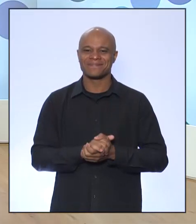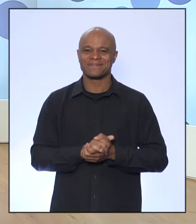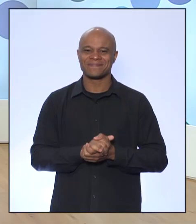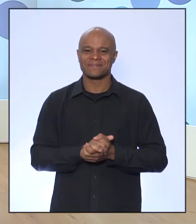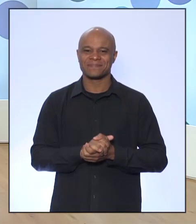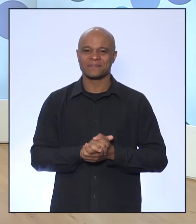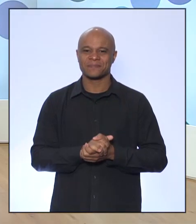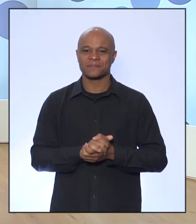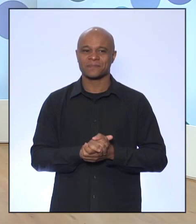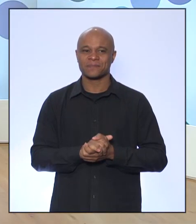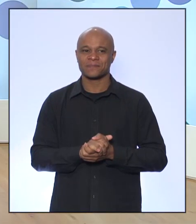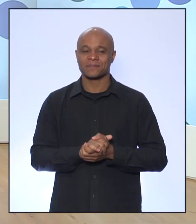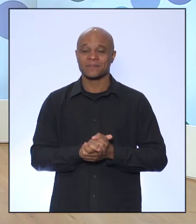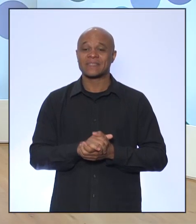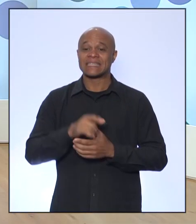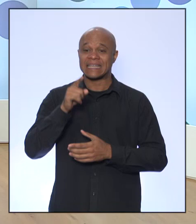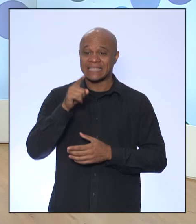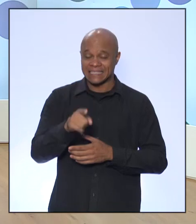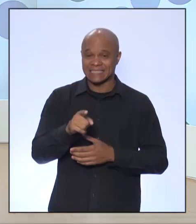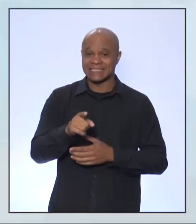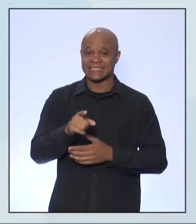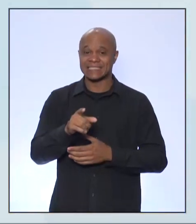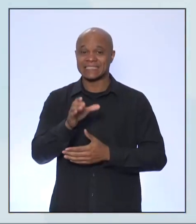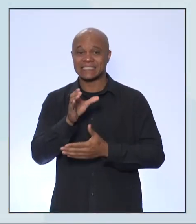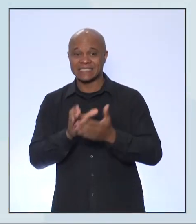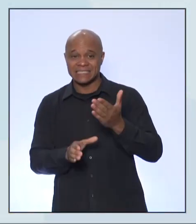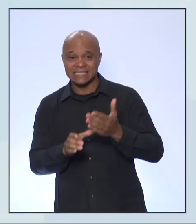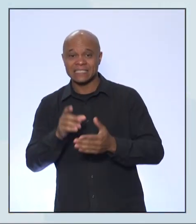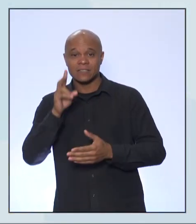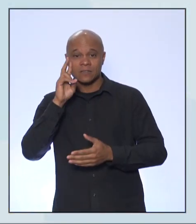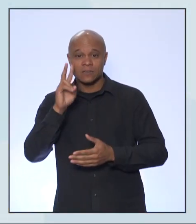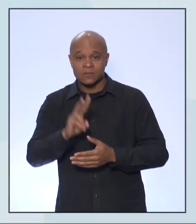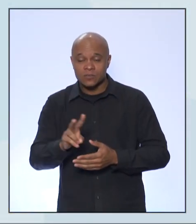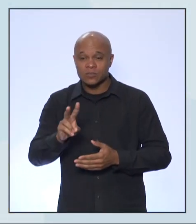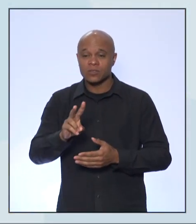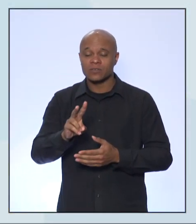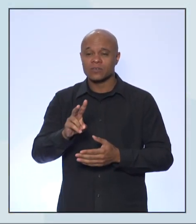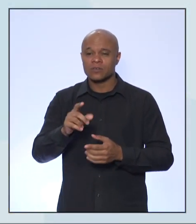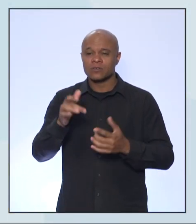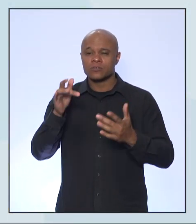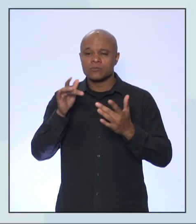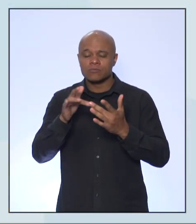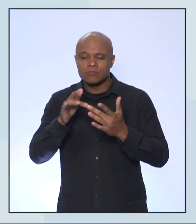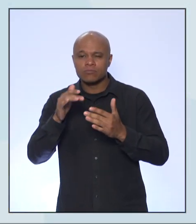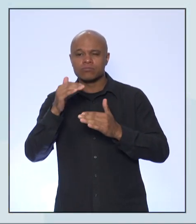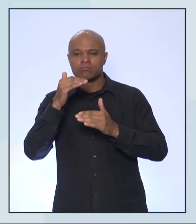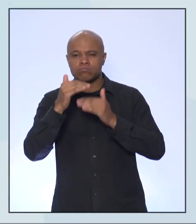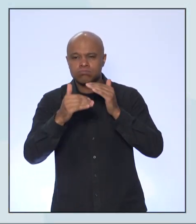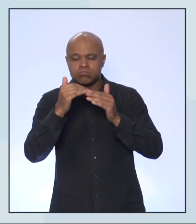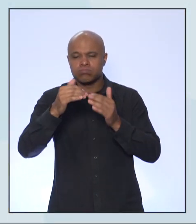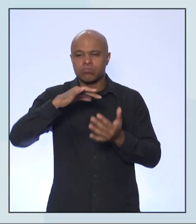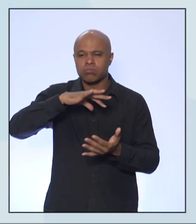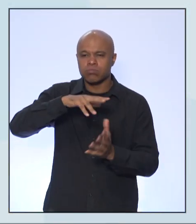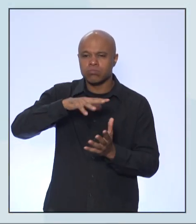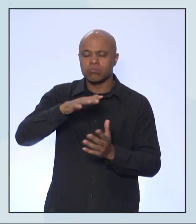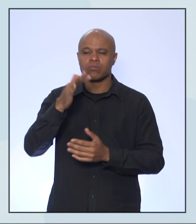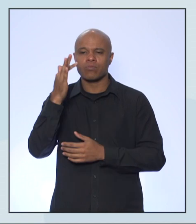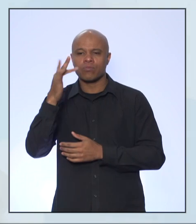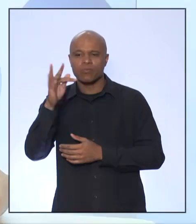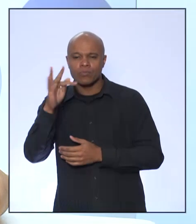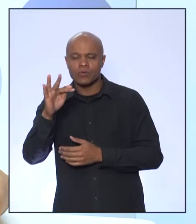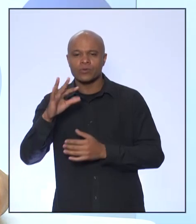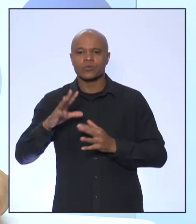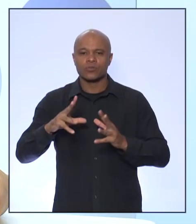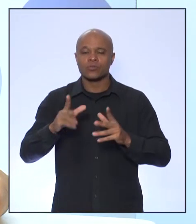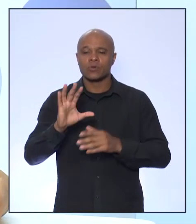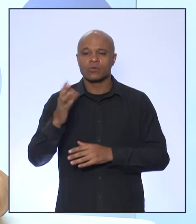A habilidade do currículo paulista é identificar e relacionar os processos da Revolução Francesa e seus desdobramentos na